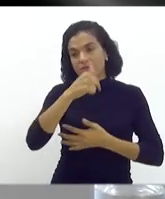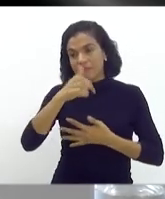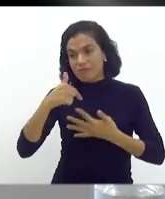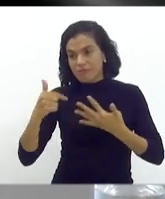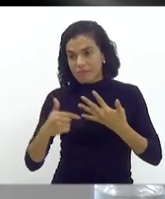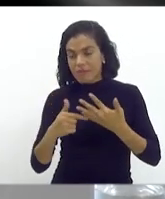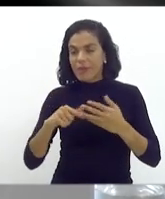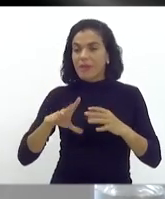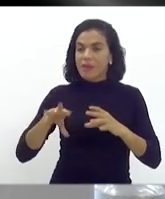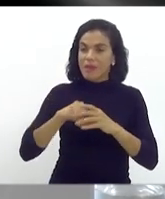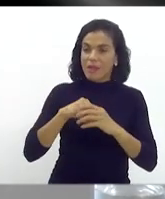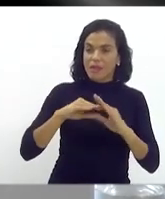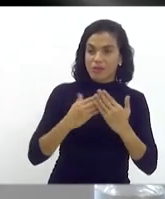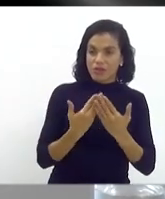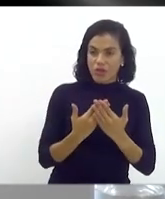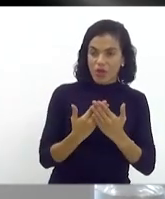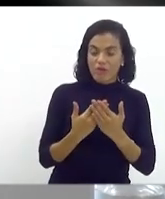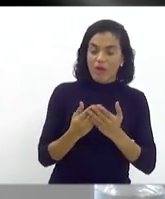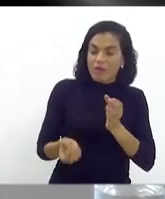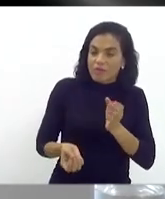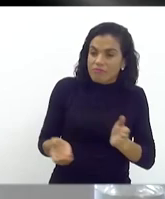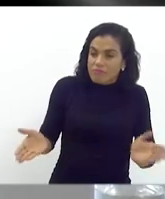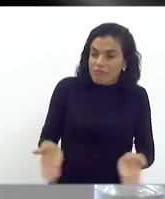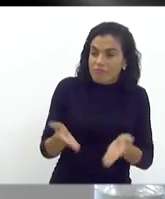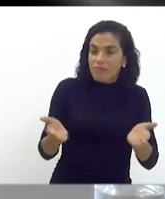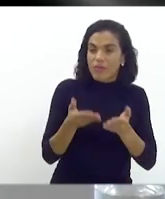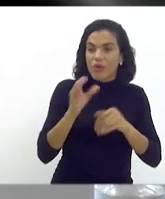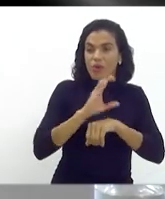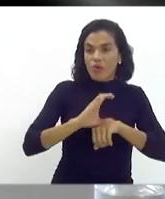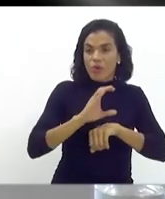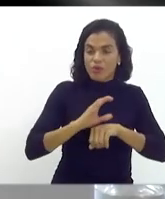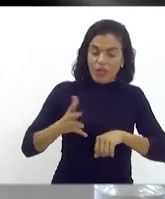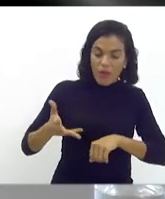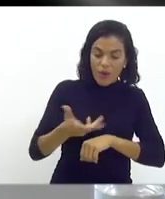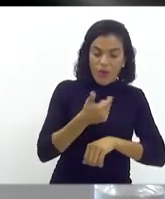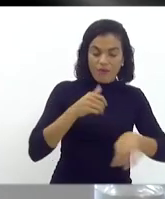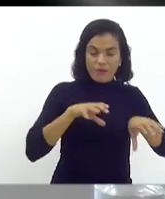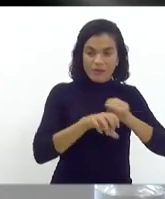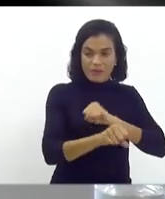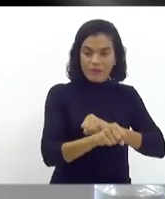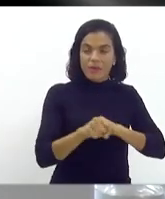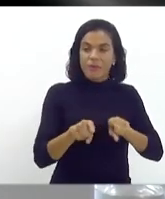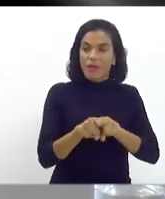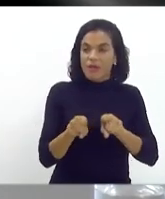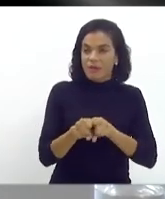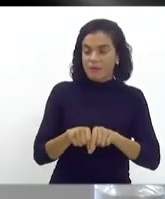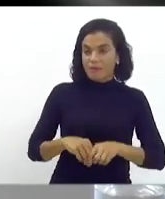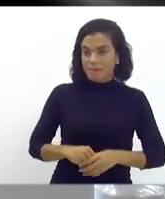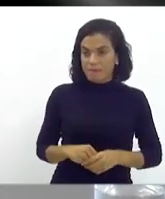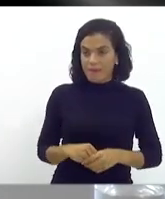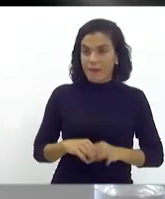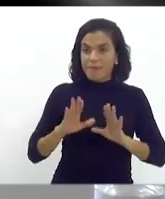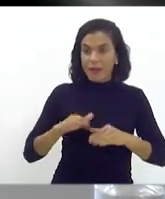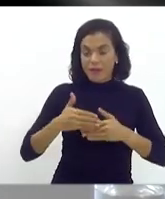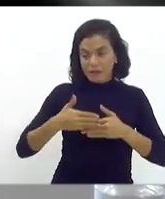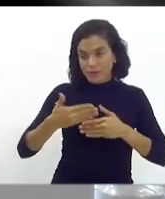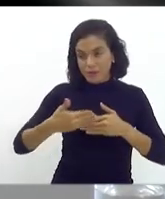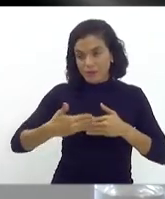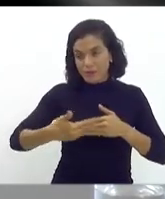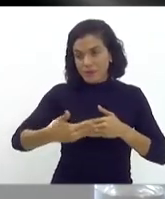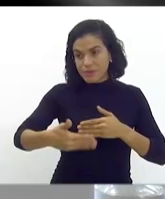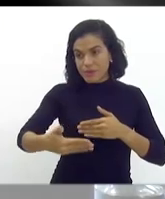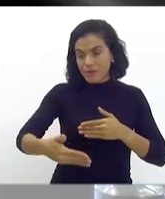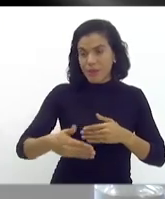de magistratura por um verão cursos destinados a qualificação e atualização funcional e mais a seguir e mais